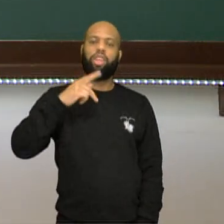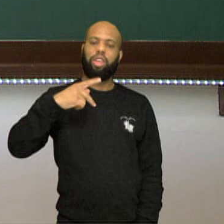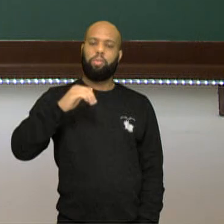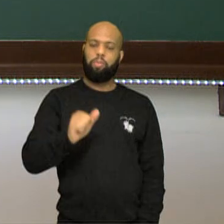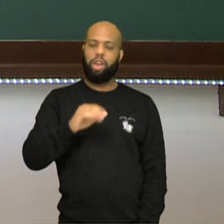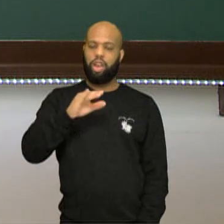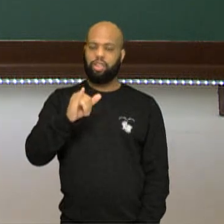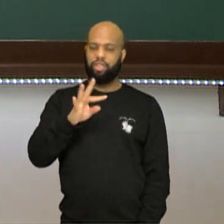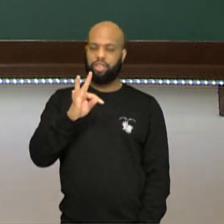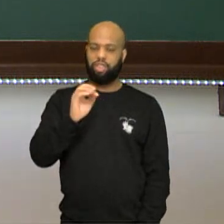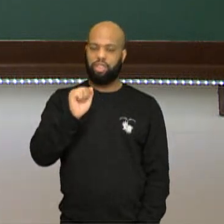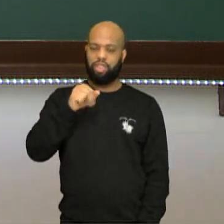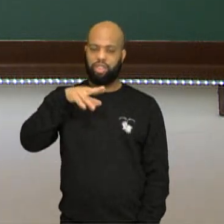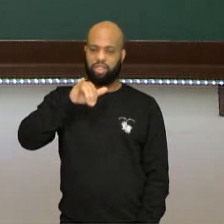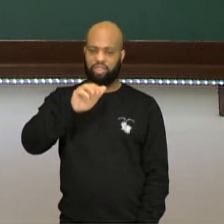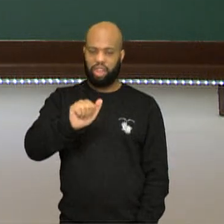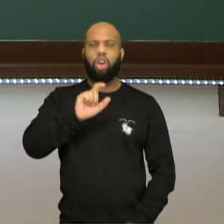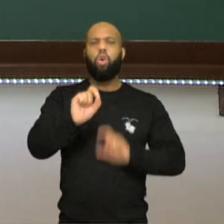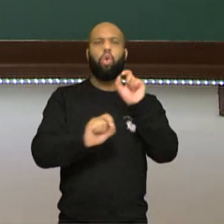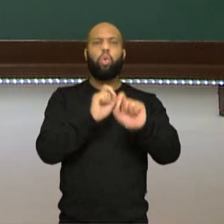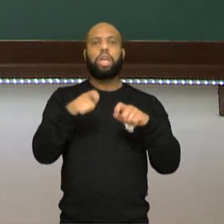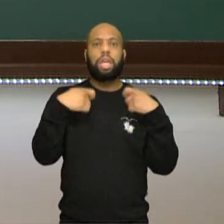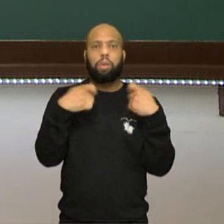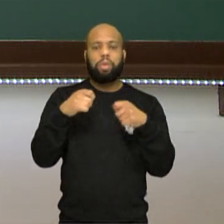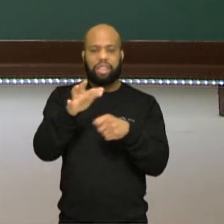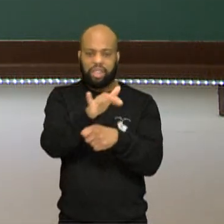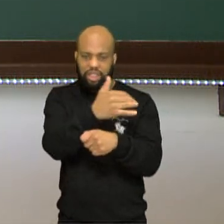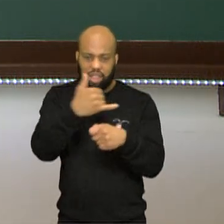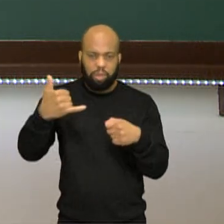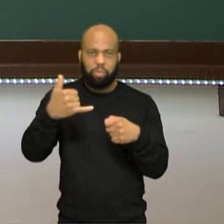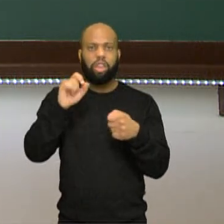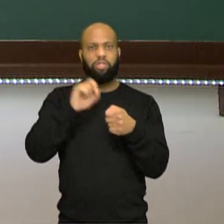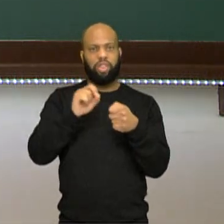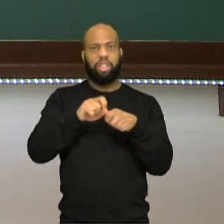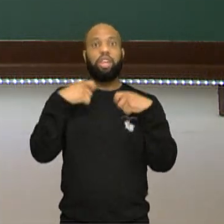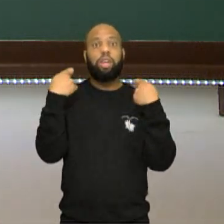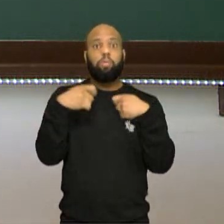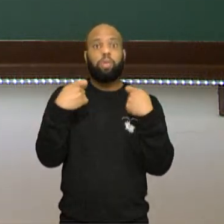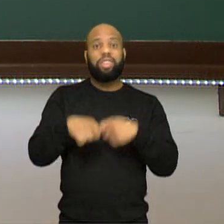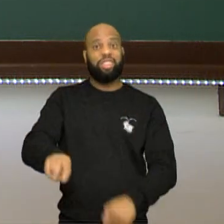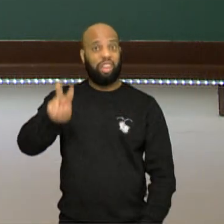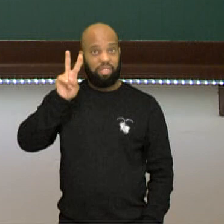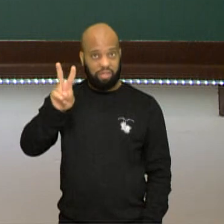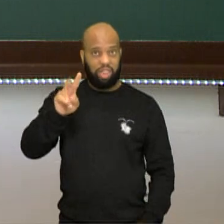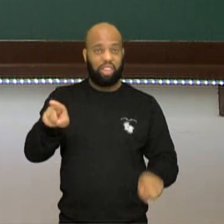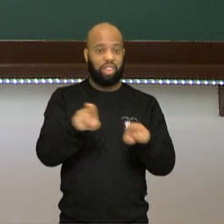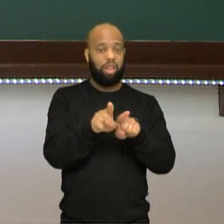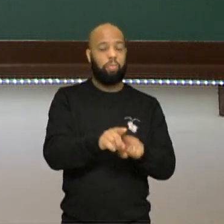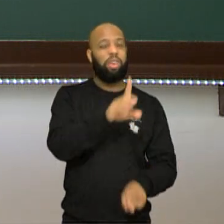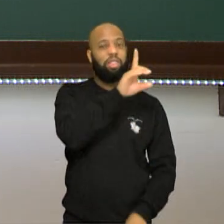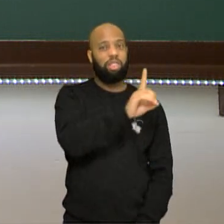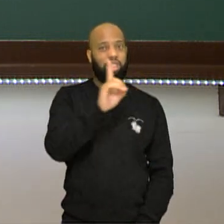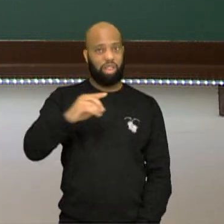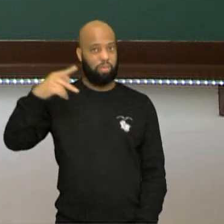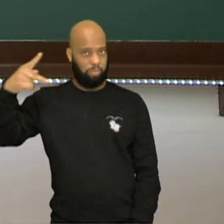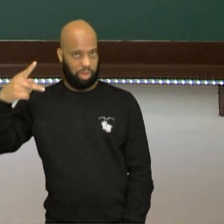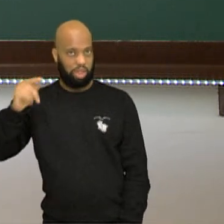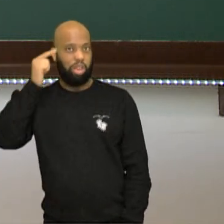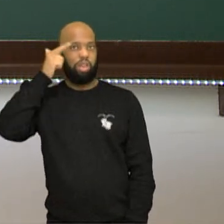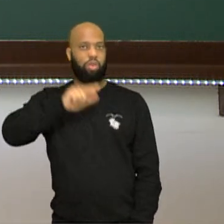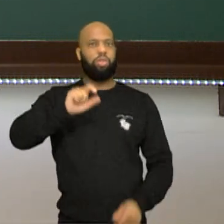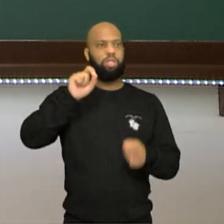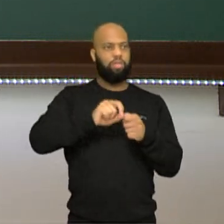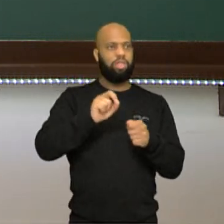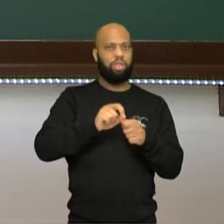preciso carregar de carga elétrica entre esses dois pontos, o quanto eu preciso de potencial elétrico, de diferença de potencial elétrico, para causar